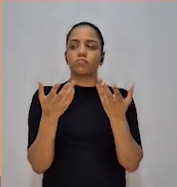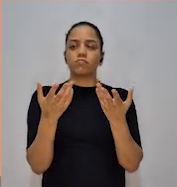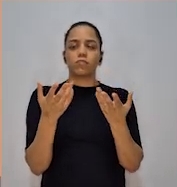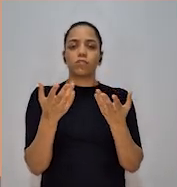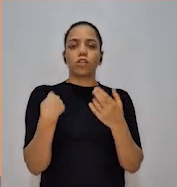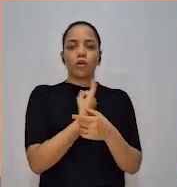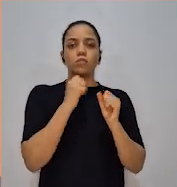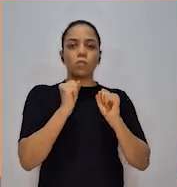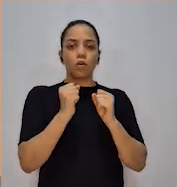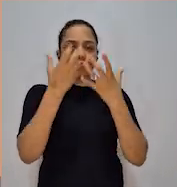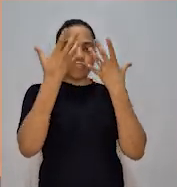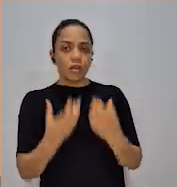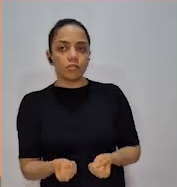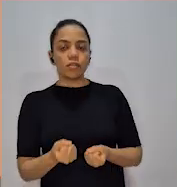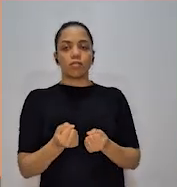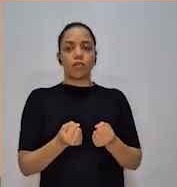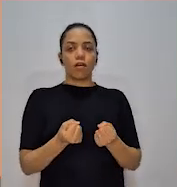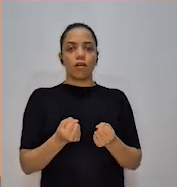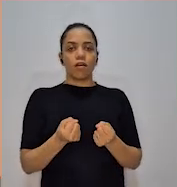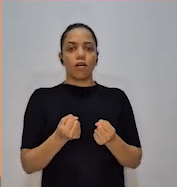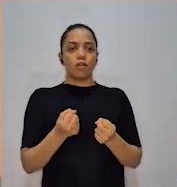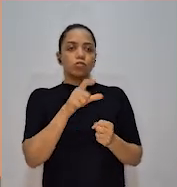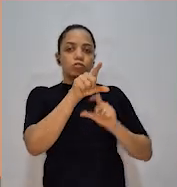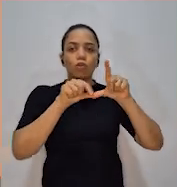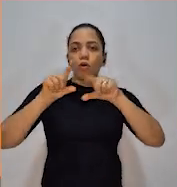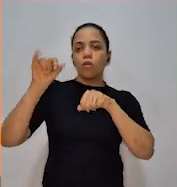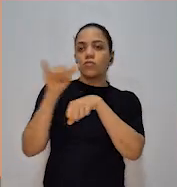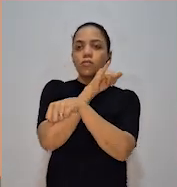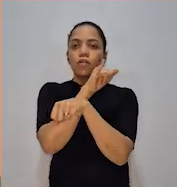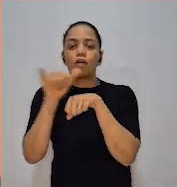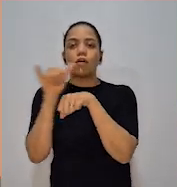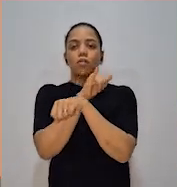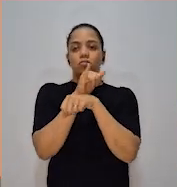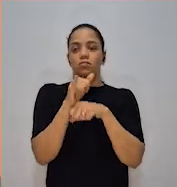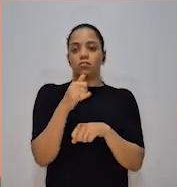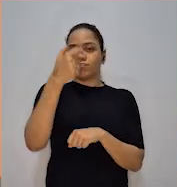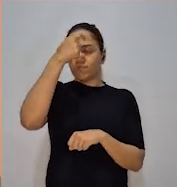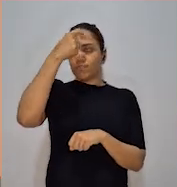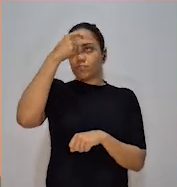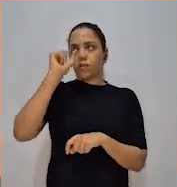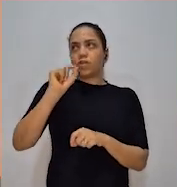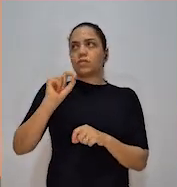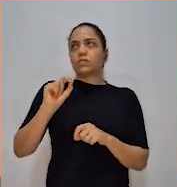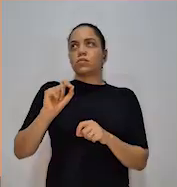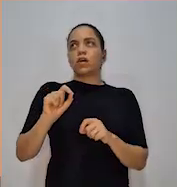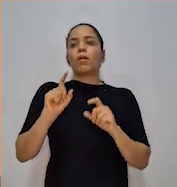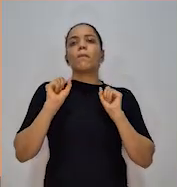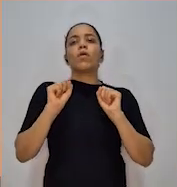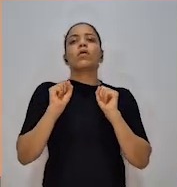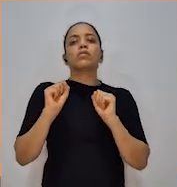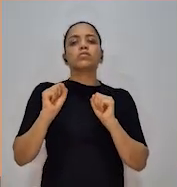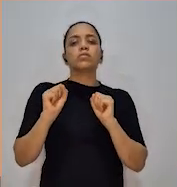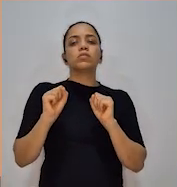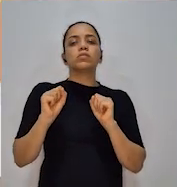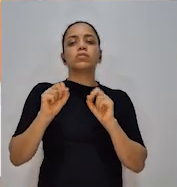a gente possa tomar decisões estratégicas, racionais, sobre a perspectiva de contemplar, né, aquilo que acalenta nosso